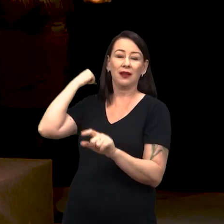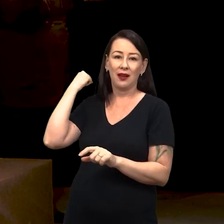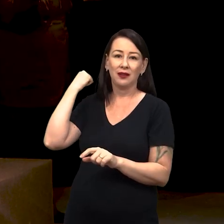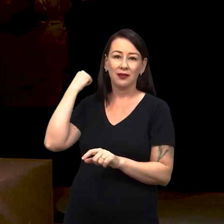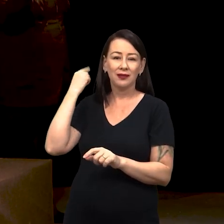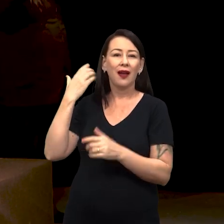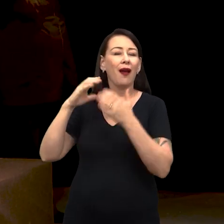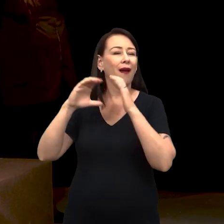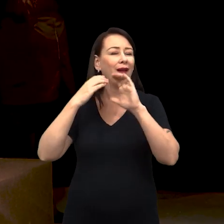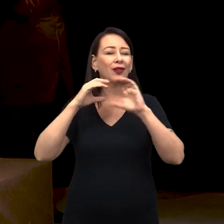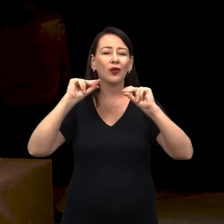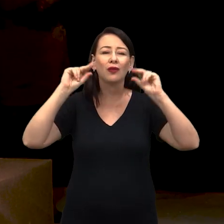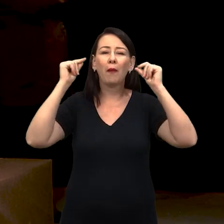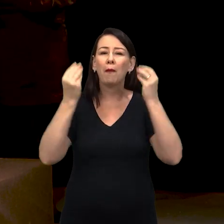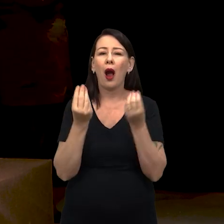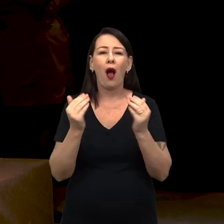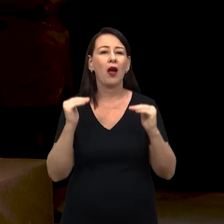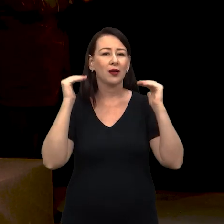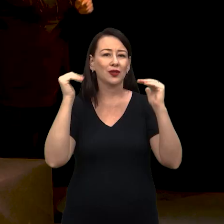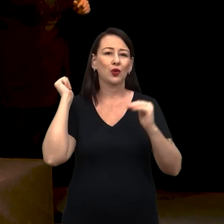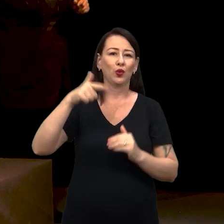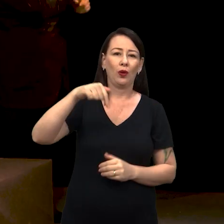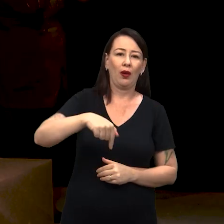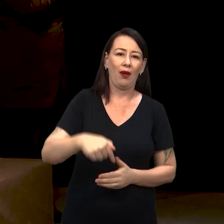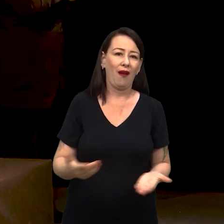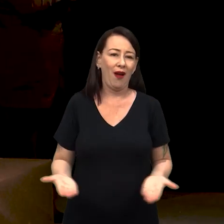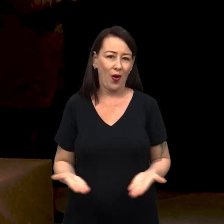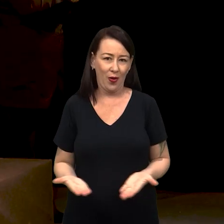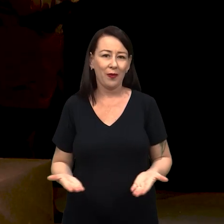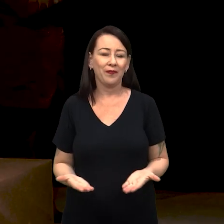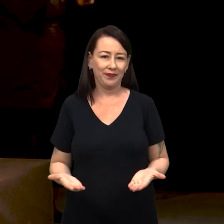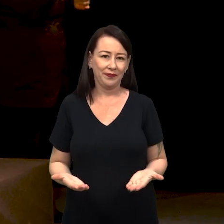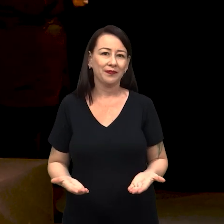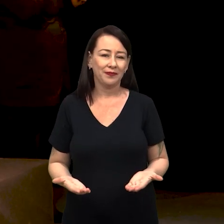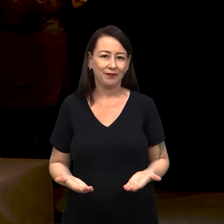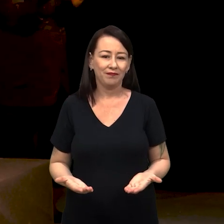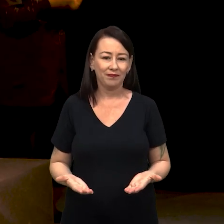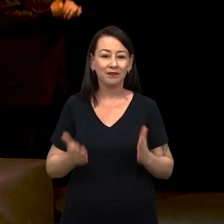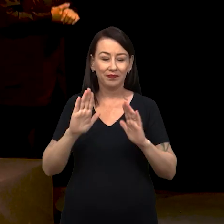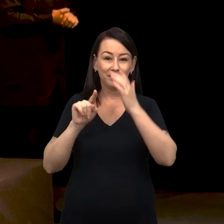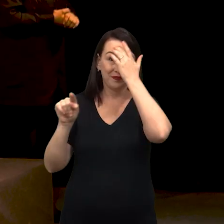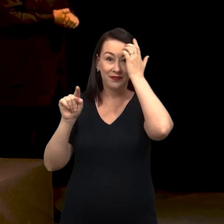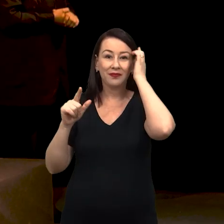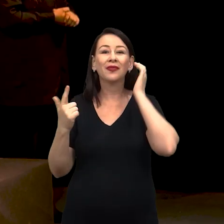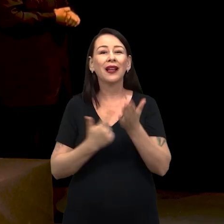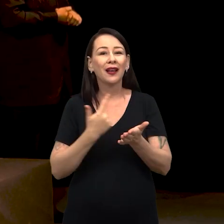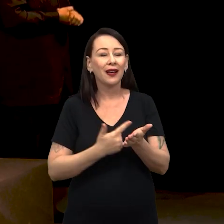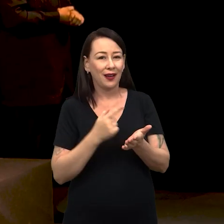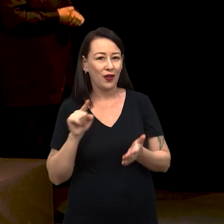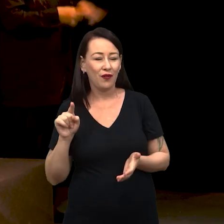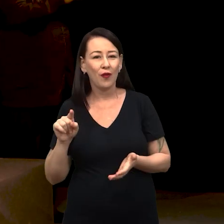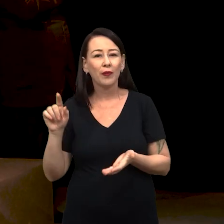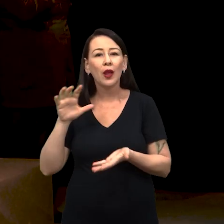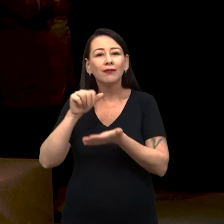anteriores, como eu disse, cantaram muito mais do que as gerações. Nessa